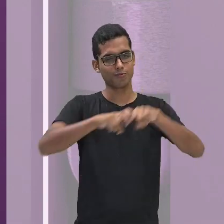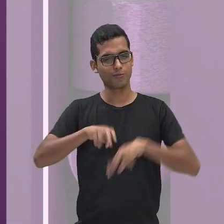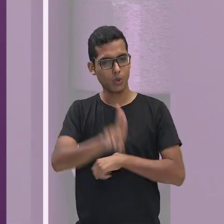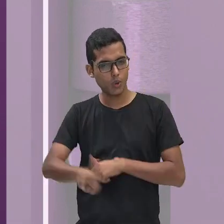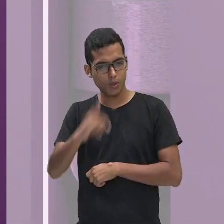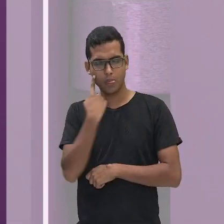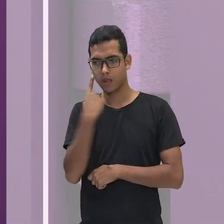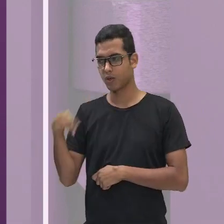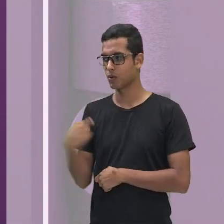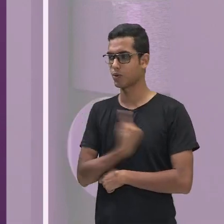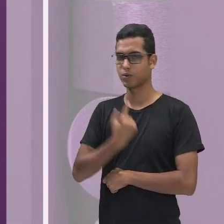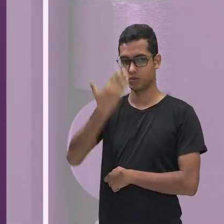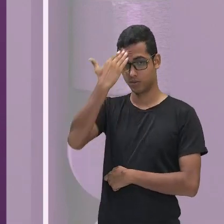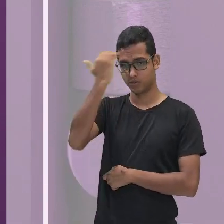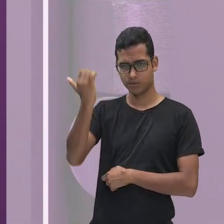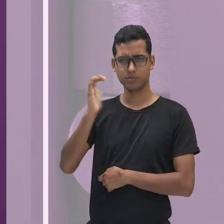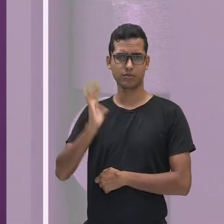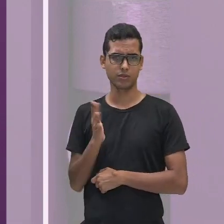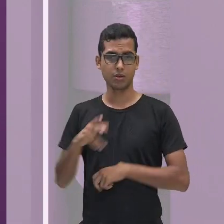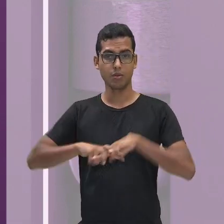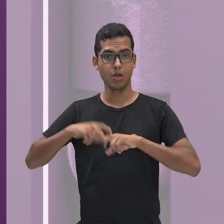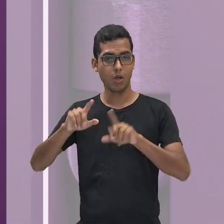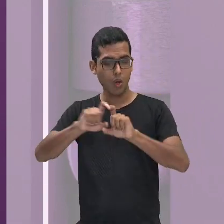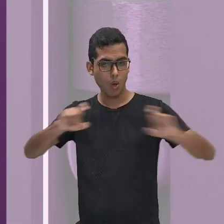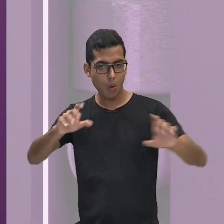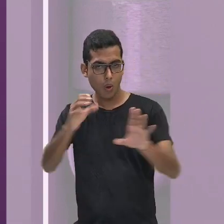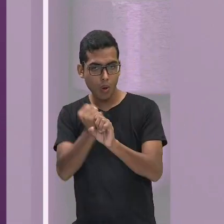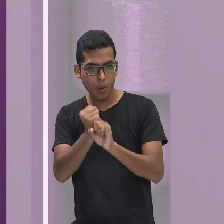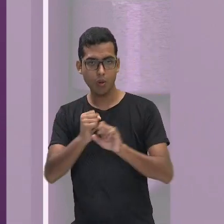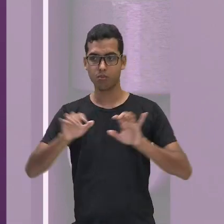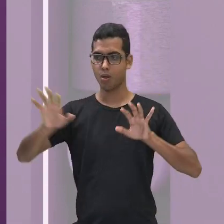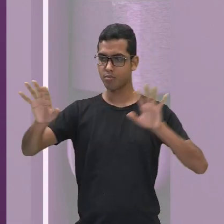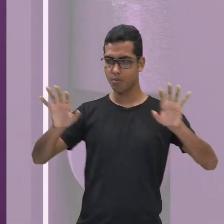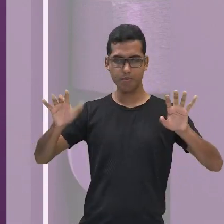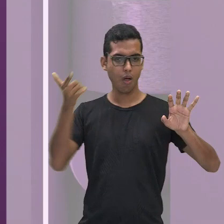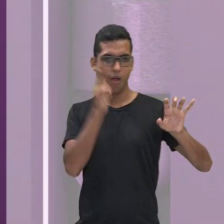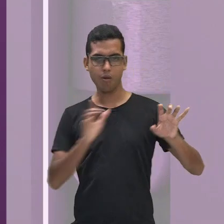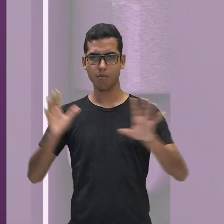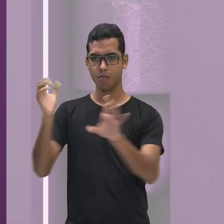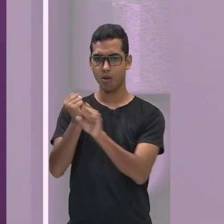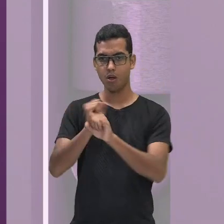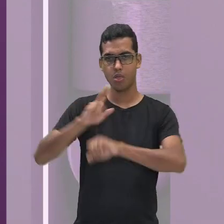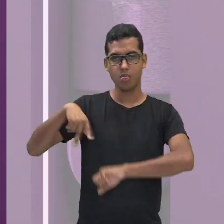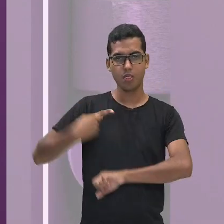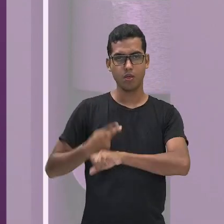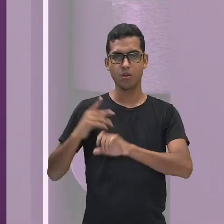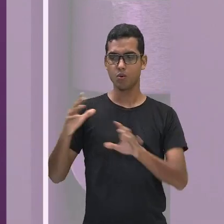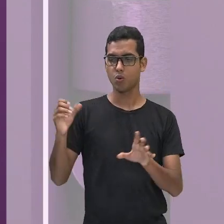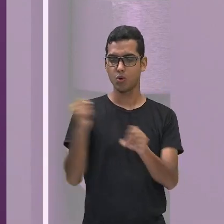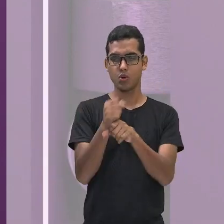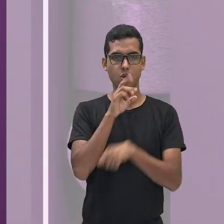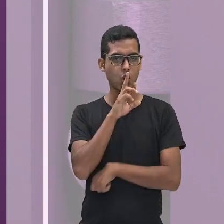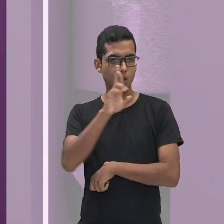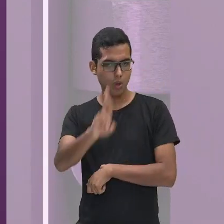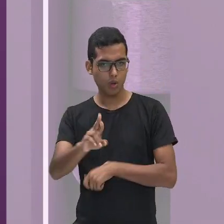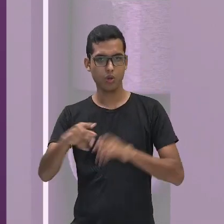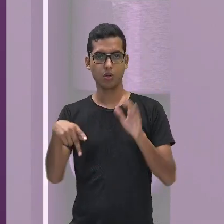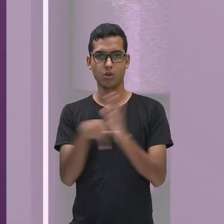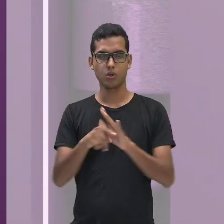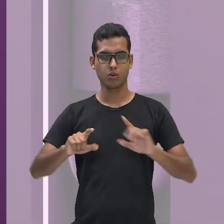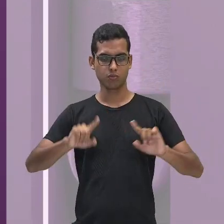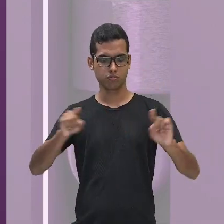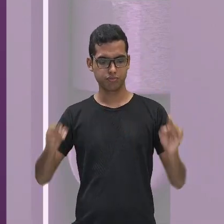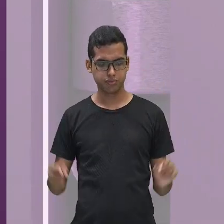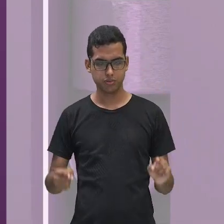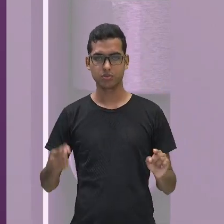nós já conhecemos, né, para calcular em separado cada um e depois juntos todos os resultados, né, todas as raízes,